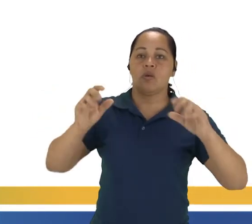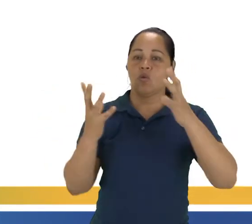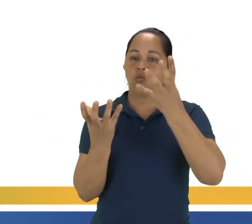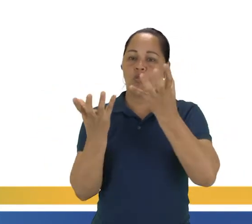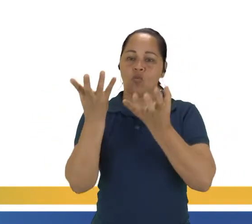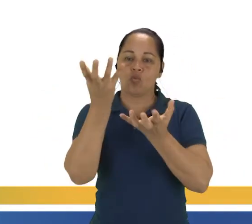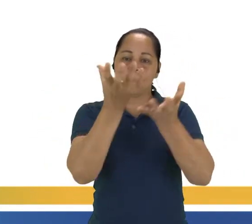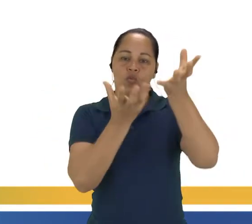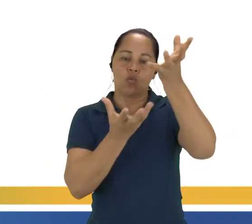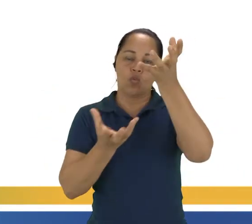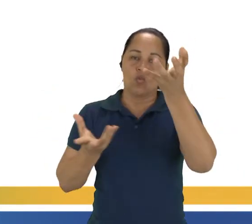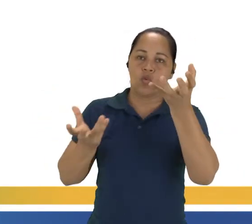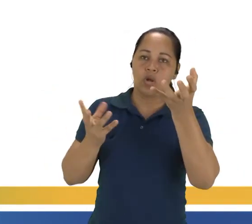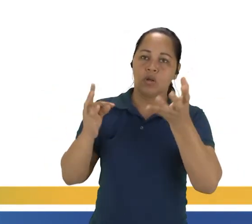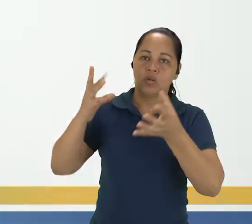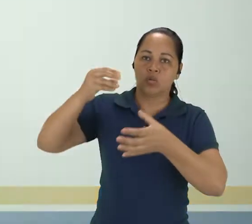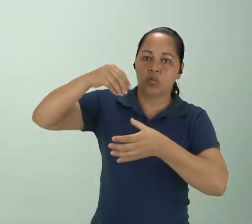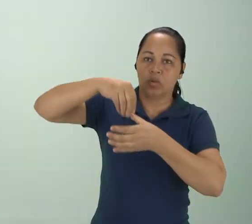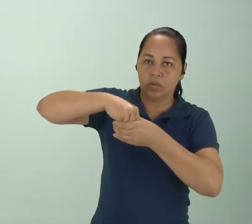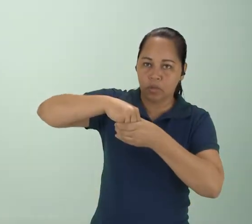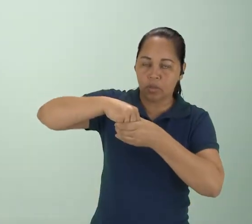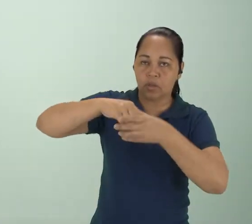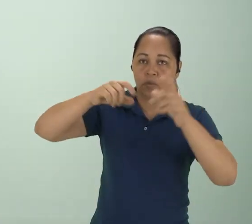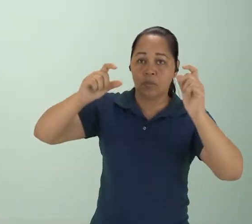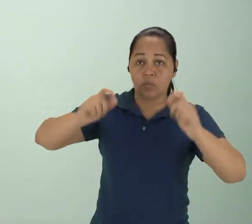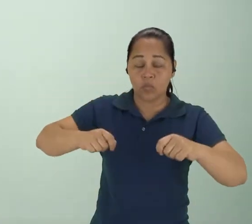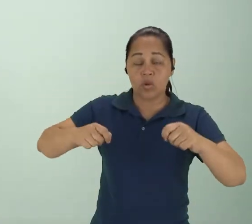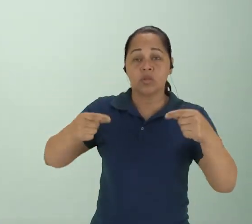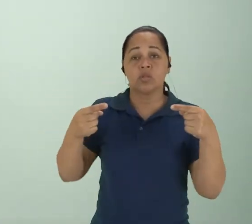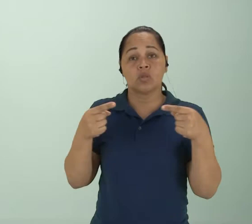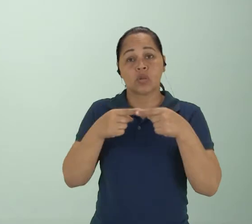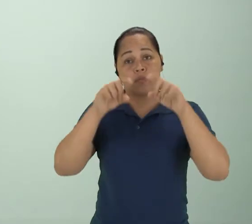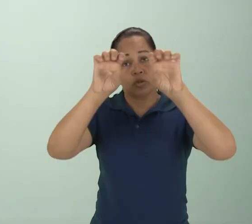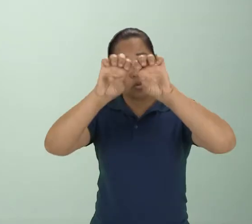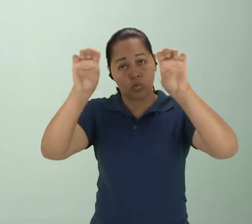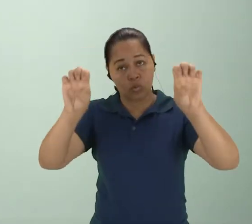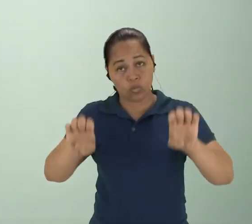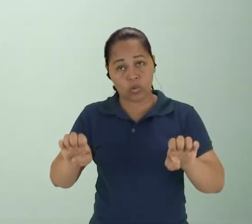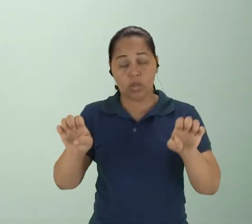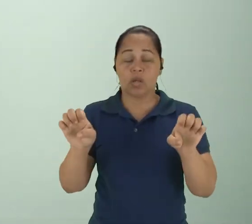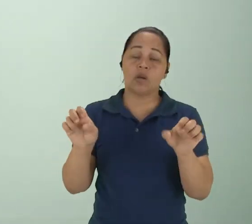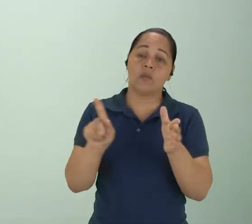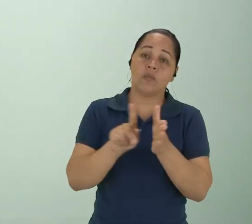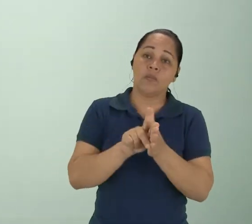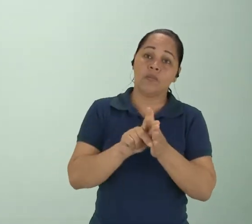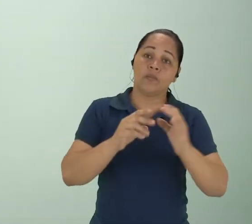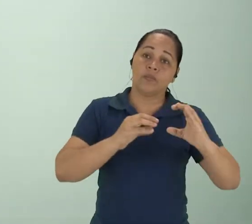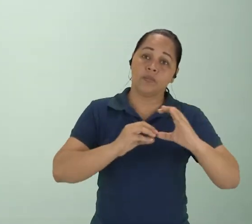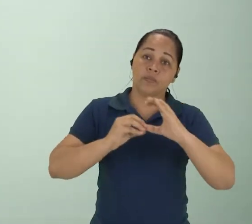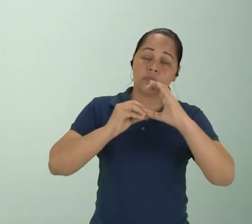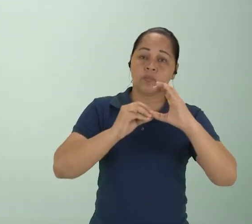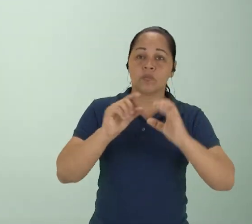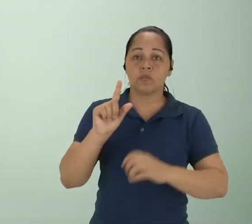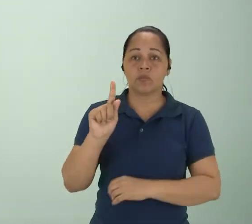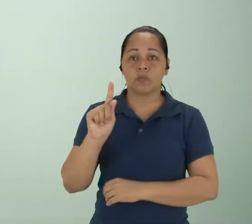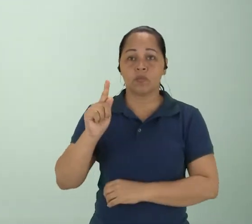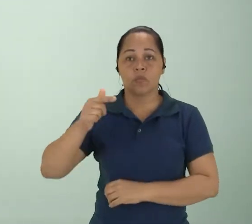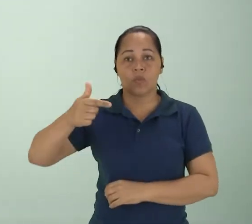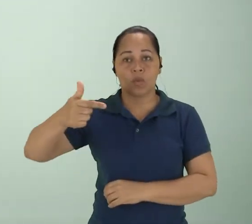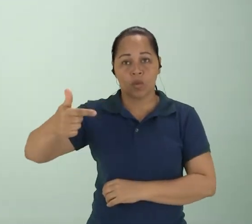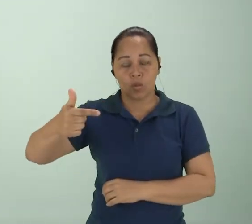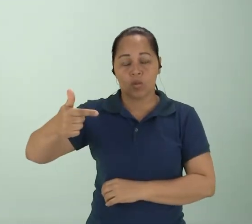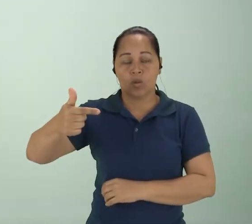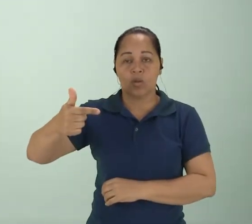as propriedades, criar as condições para que a divisão possa acontecer. Então a fase G2 ela é uma fase de